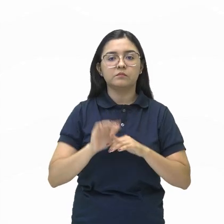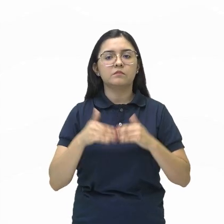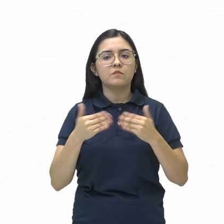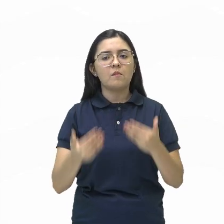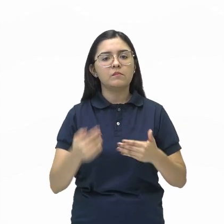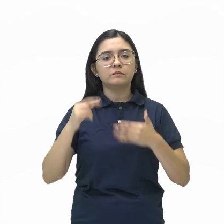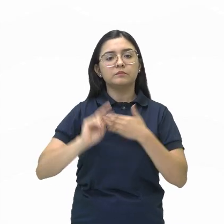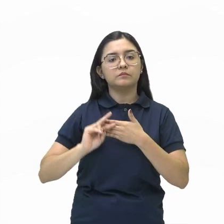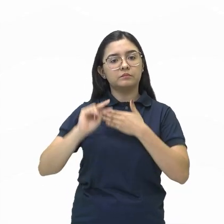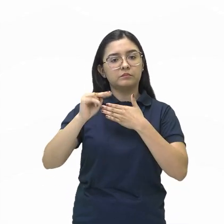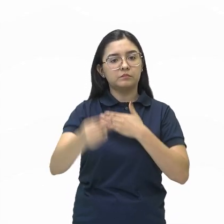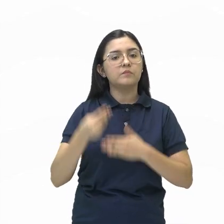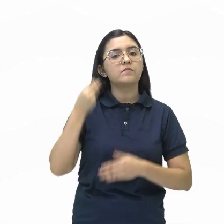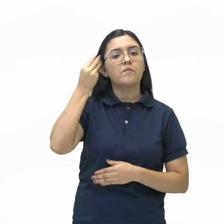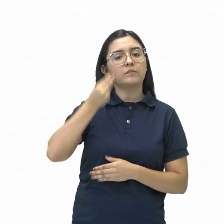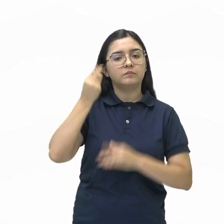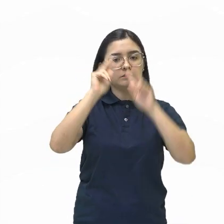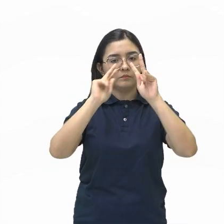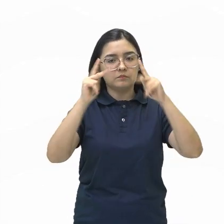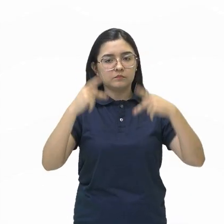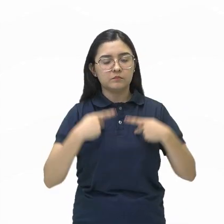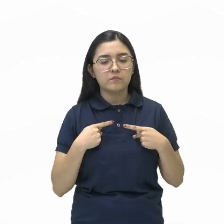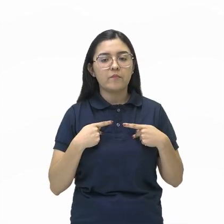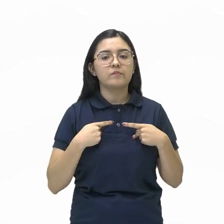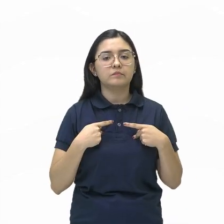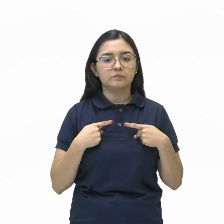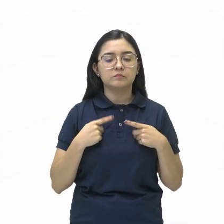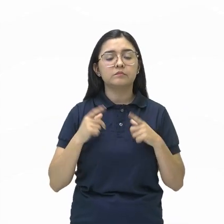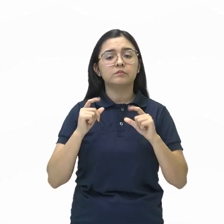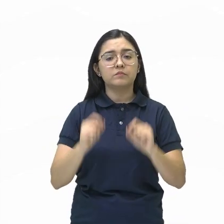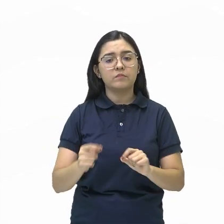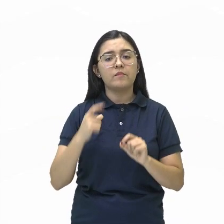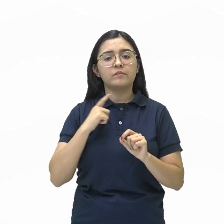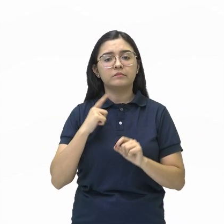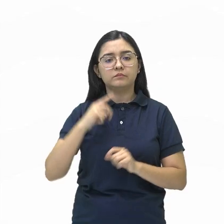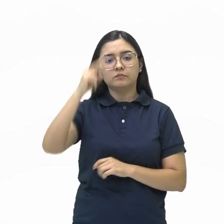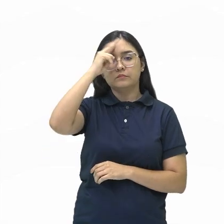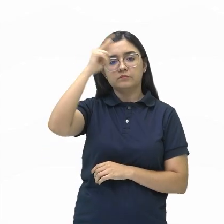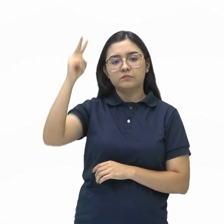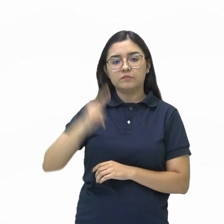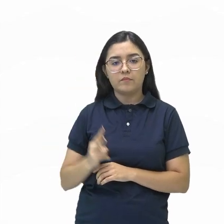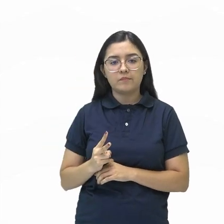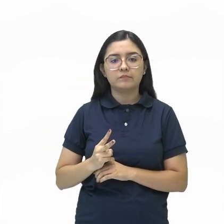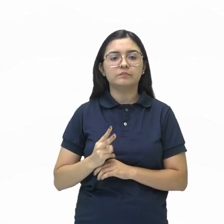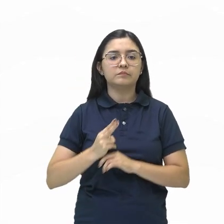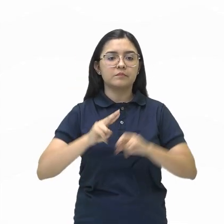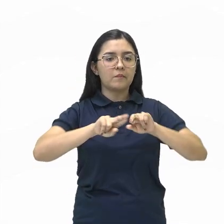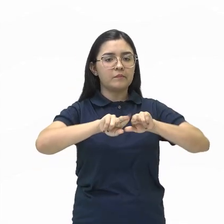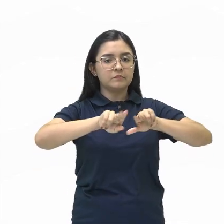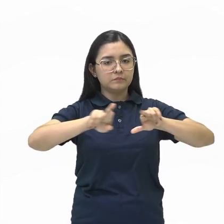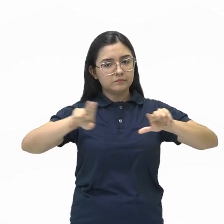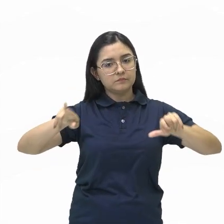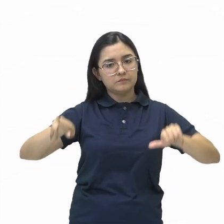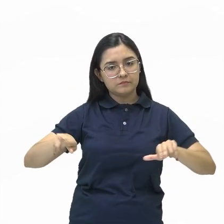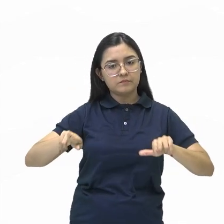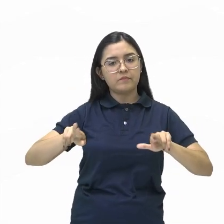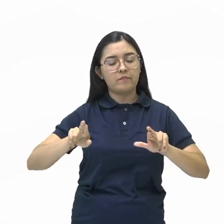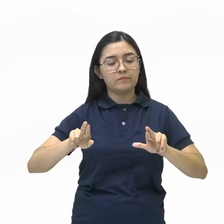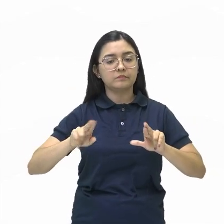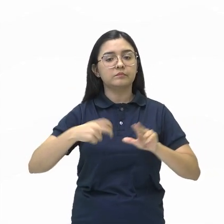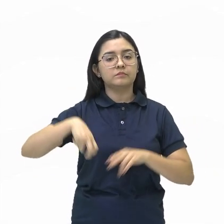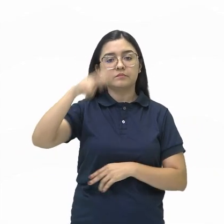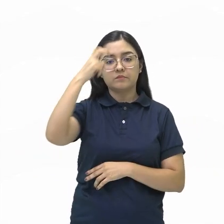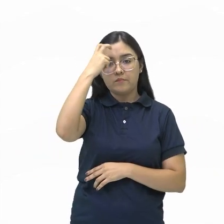que são consequências de experiências humanas estabelecidas historicamente em diferentes